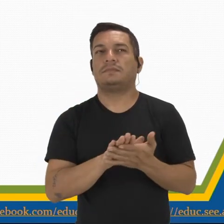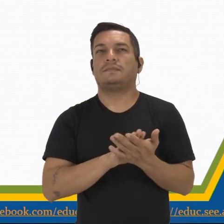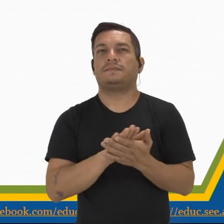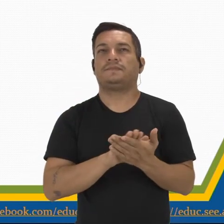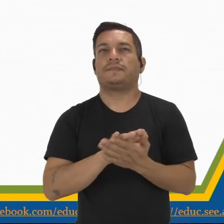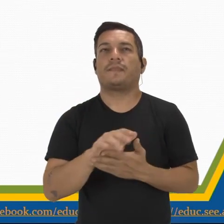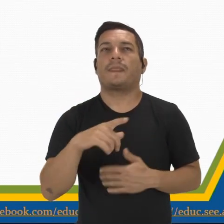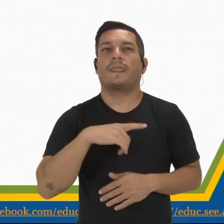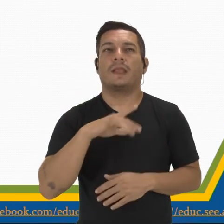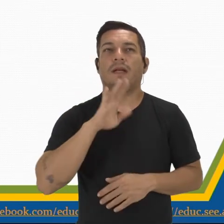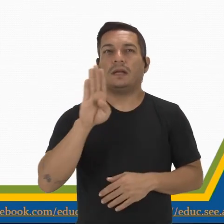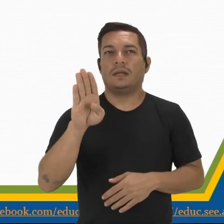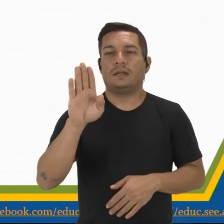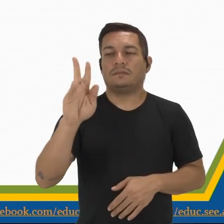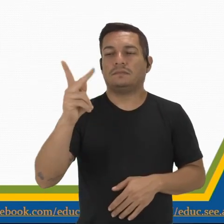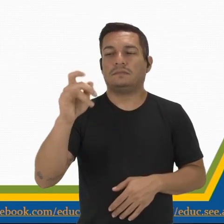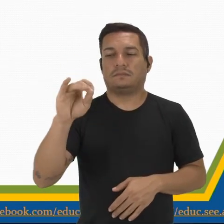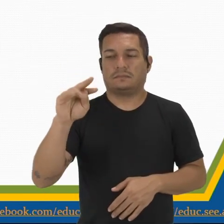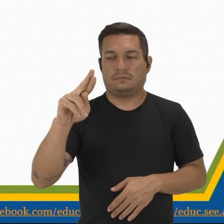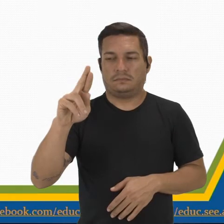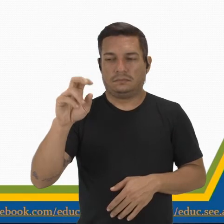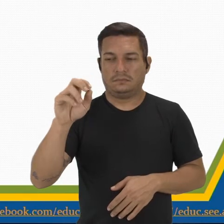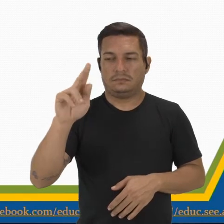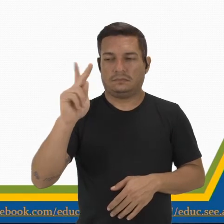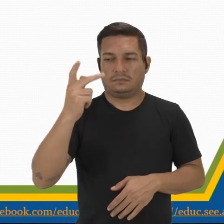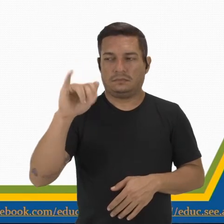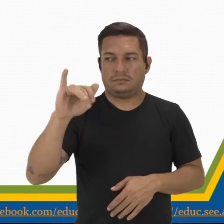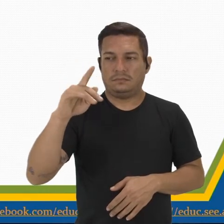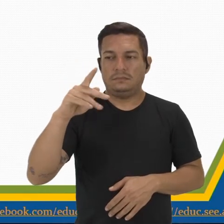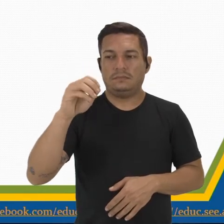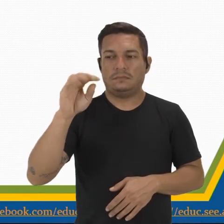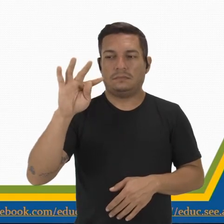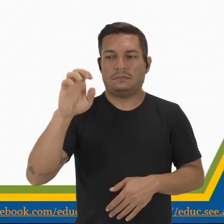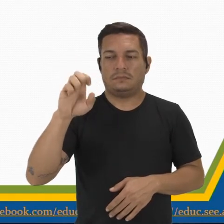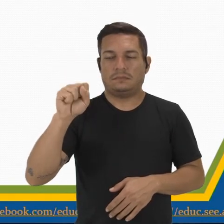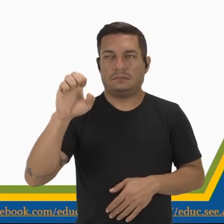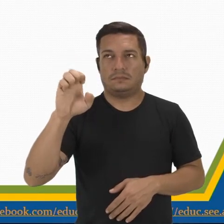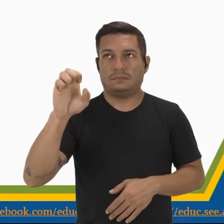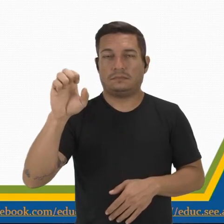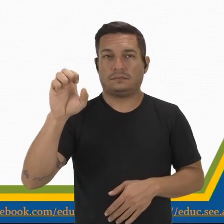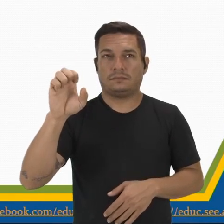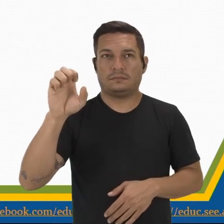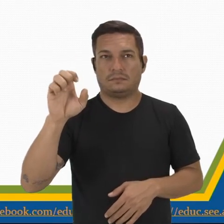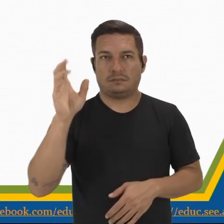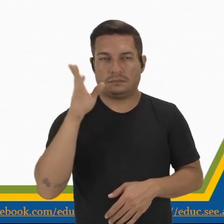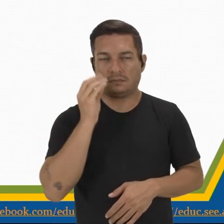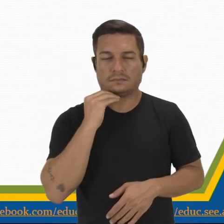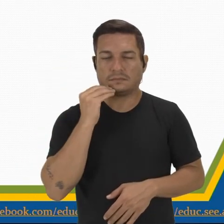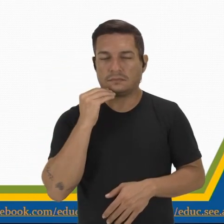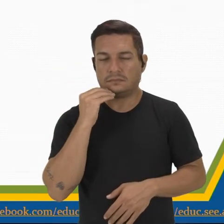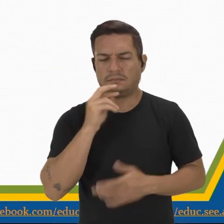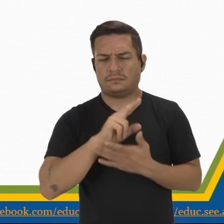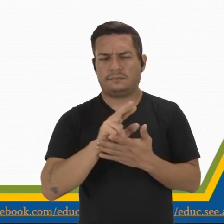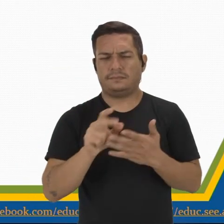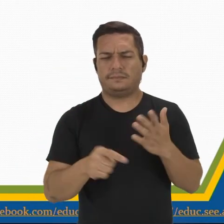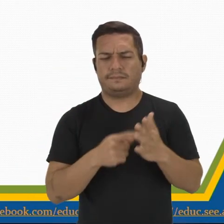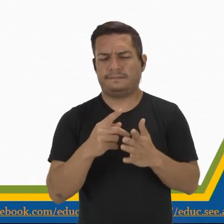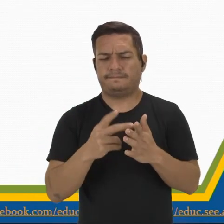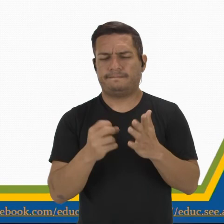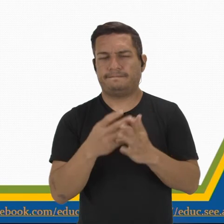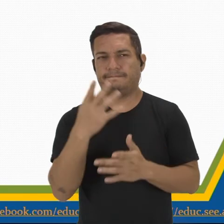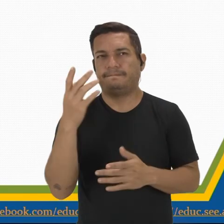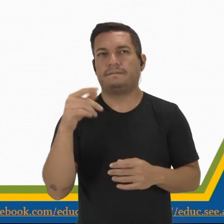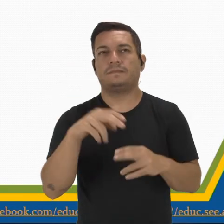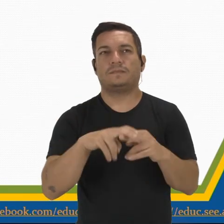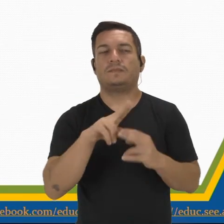suposição sem comprovação experimental. Aí, galera, nós temos apenas uma hipótese. A teoria eu já tenho uma comprovação experimental. Isso